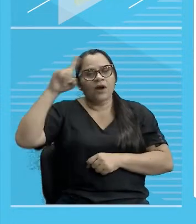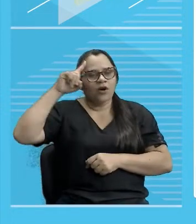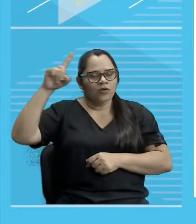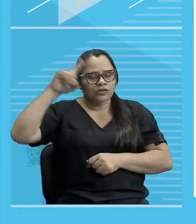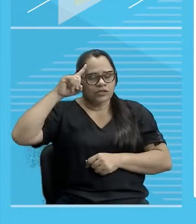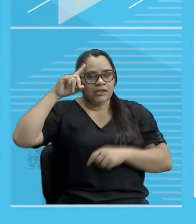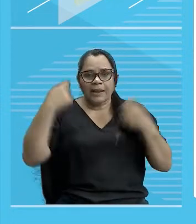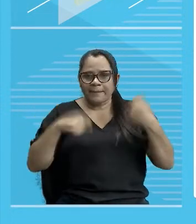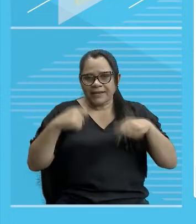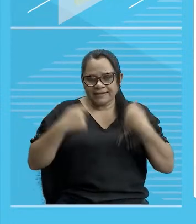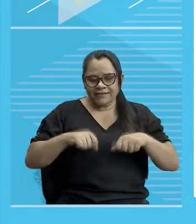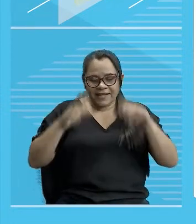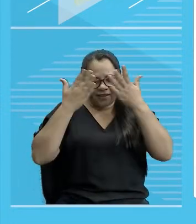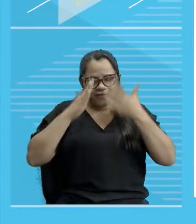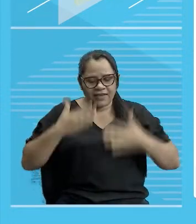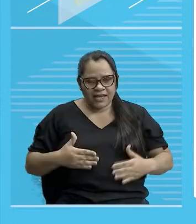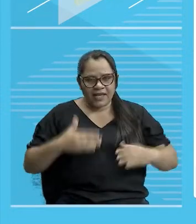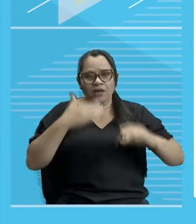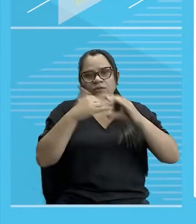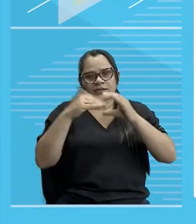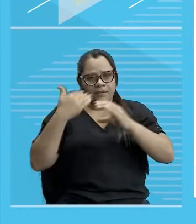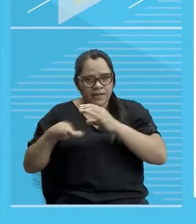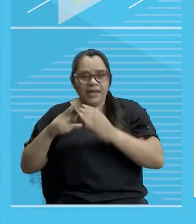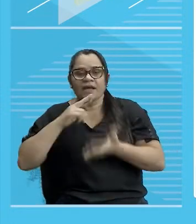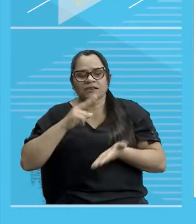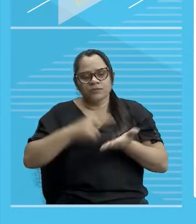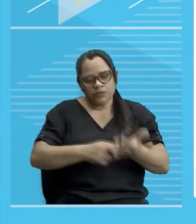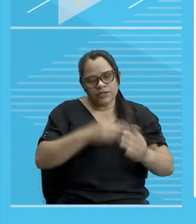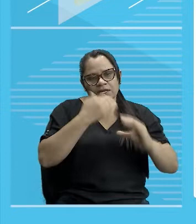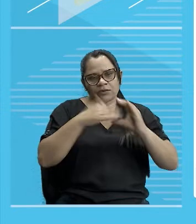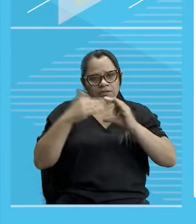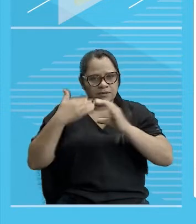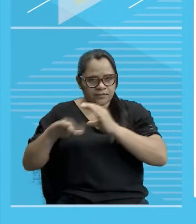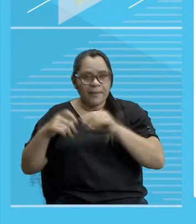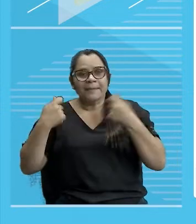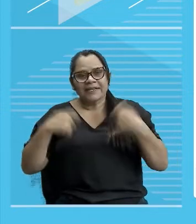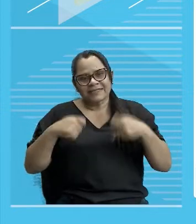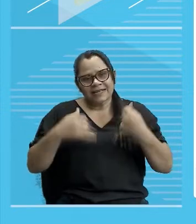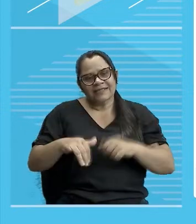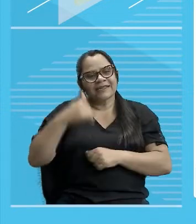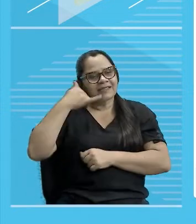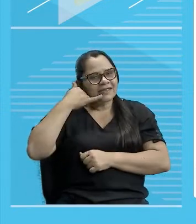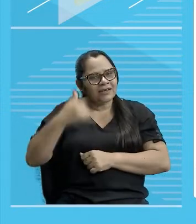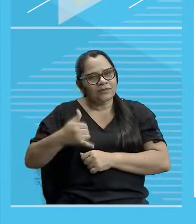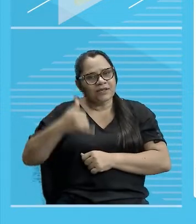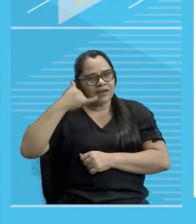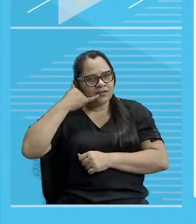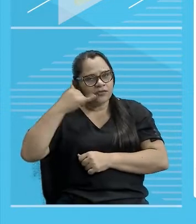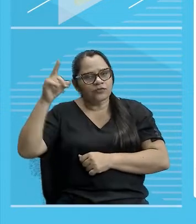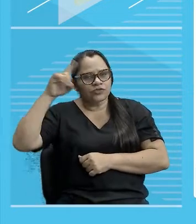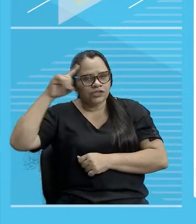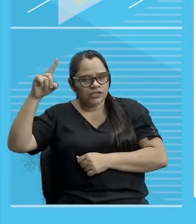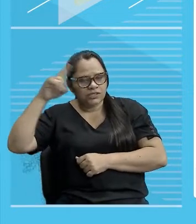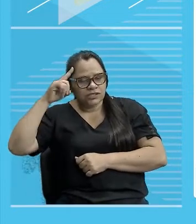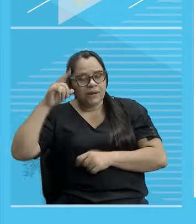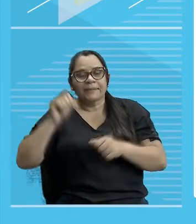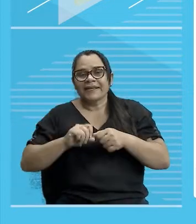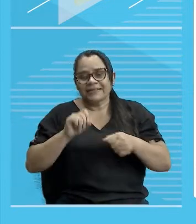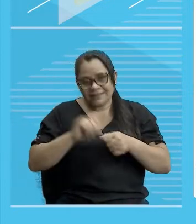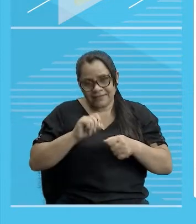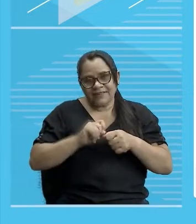e-mails ela tem que responder os e-mails ela tem que atender o telefone ela tem que fazer ligações